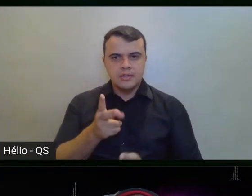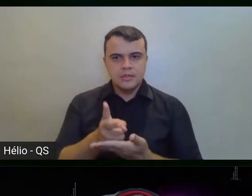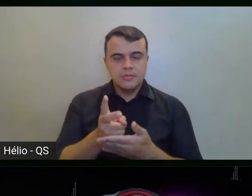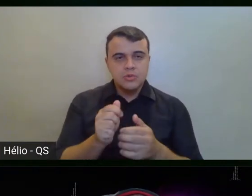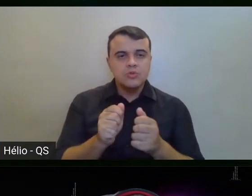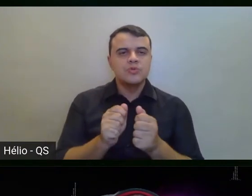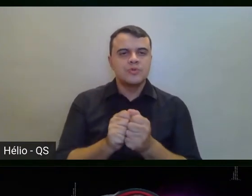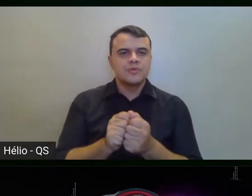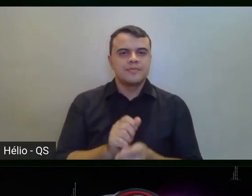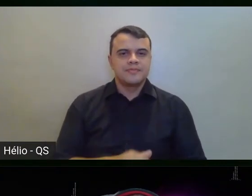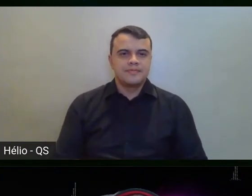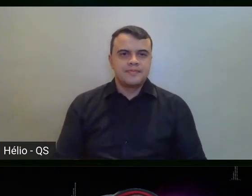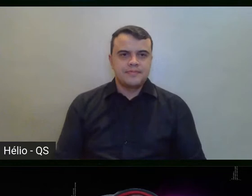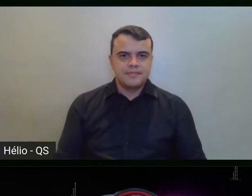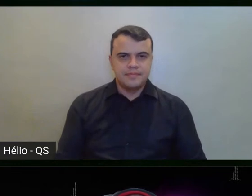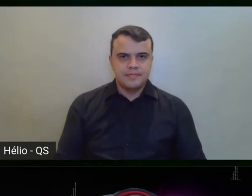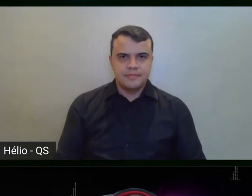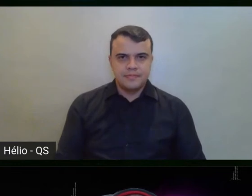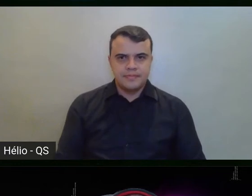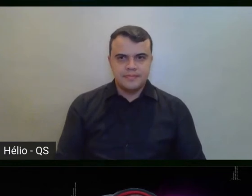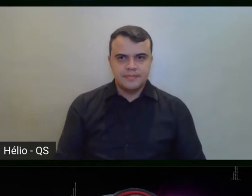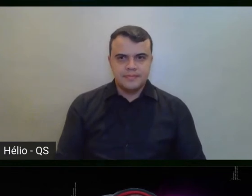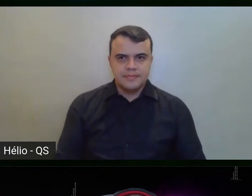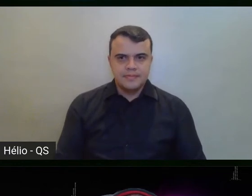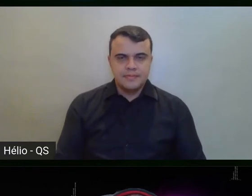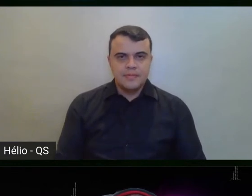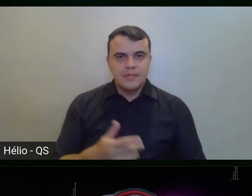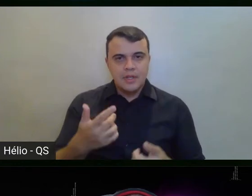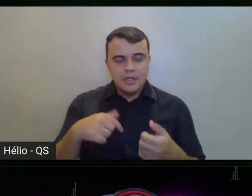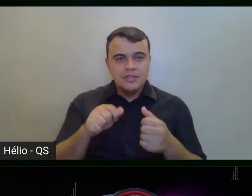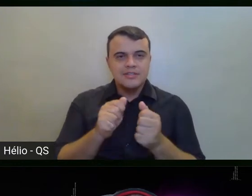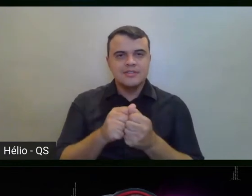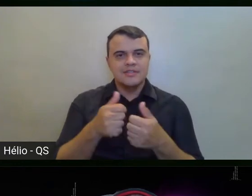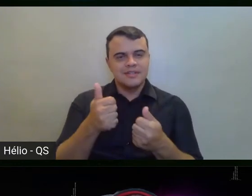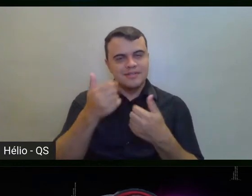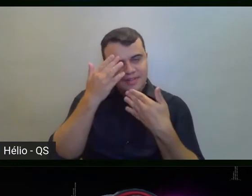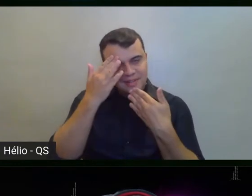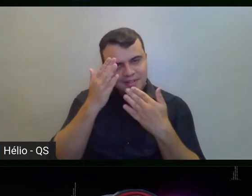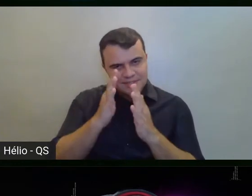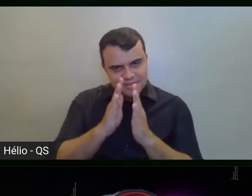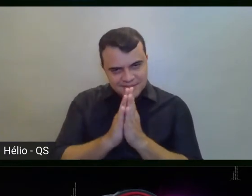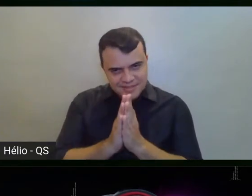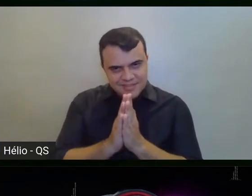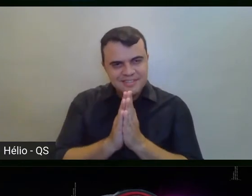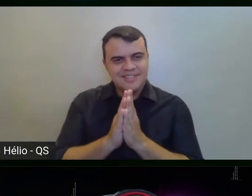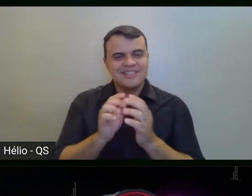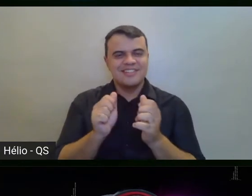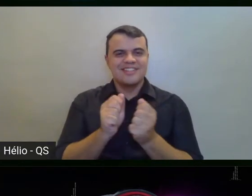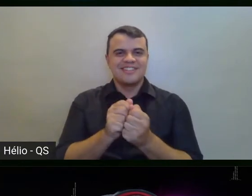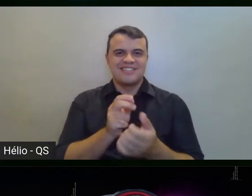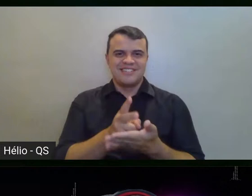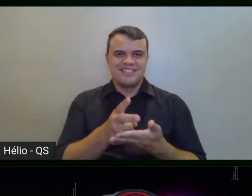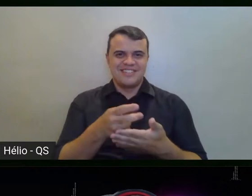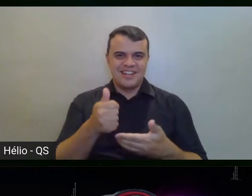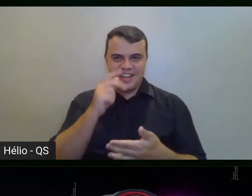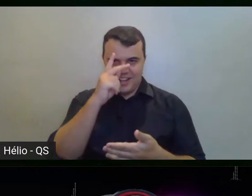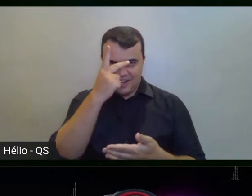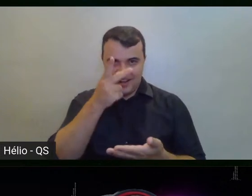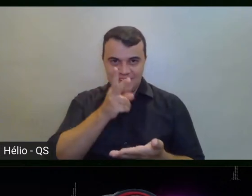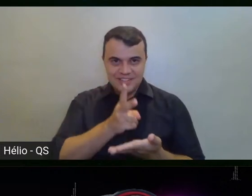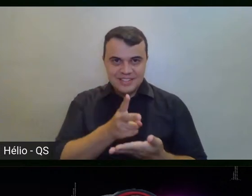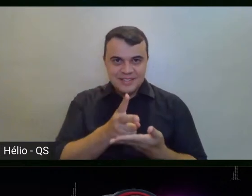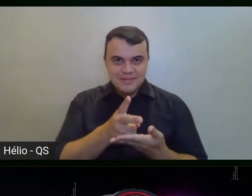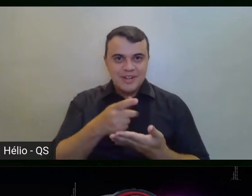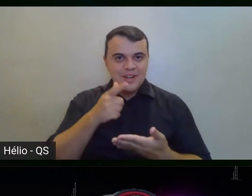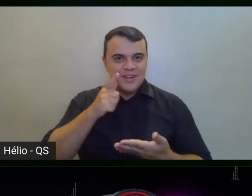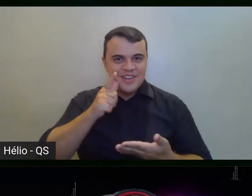aí bom demais tamo junto Hélio Muito obrigado você brilhou como sempre o Hélio aí é